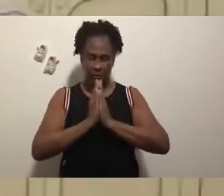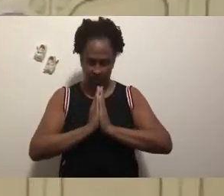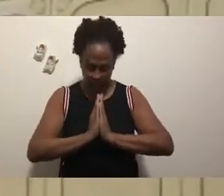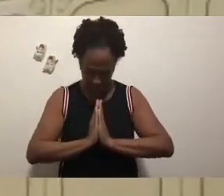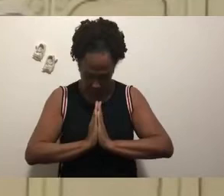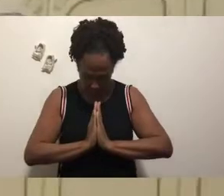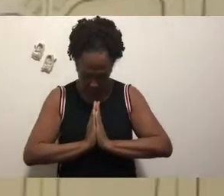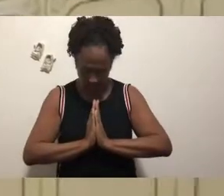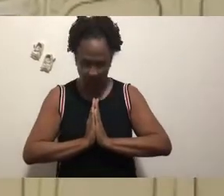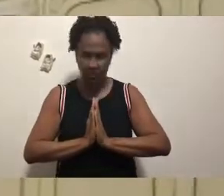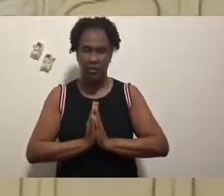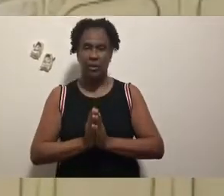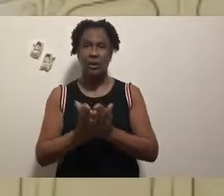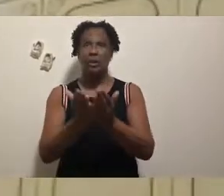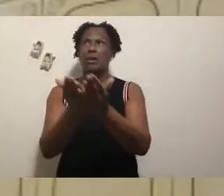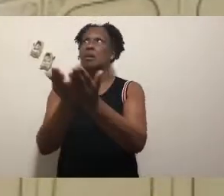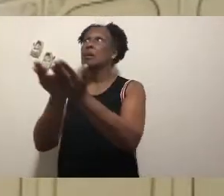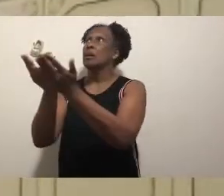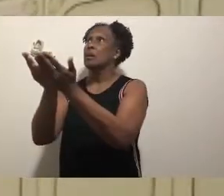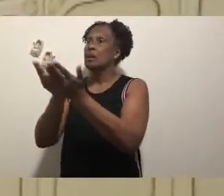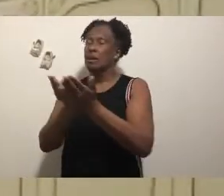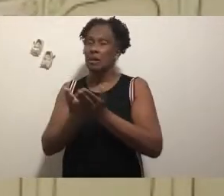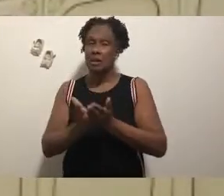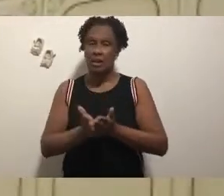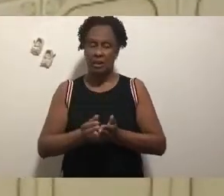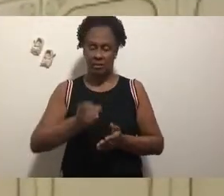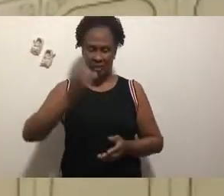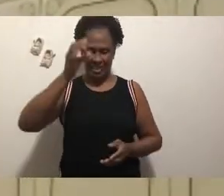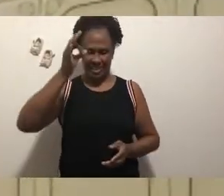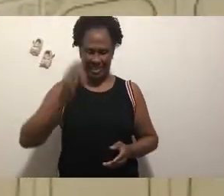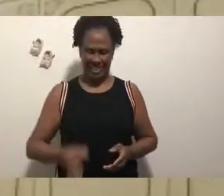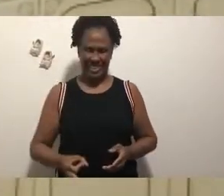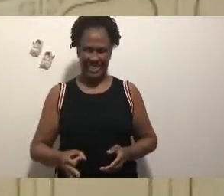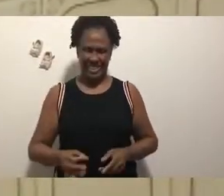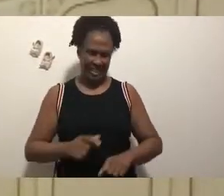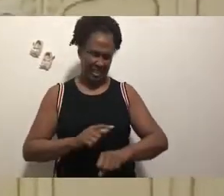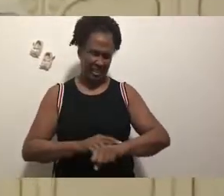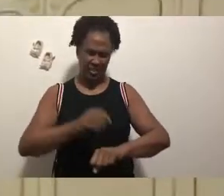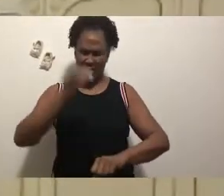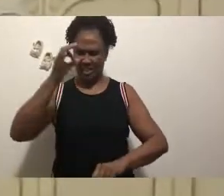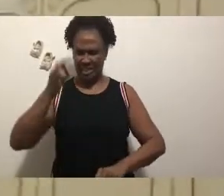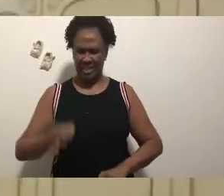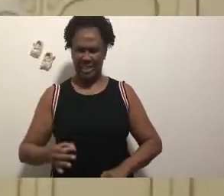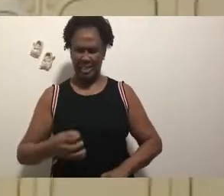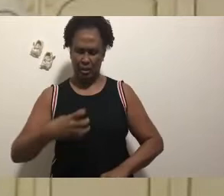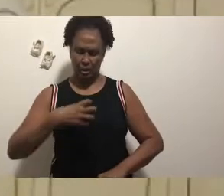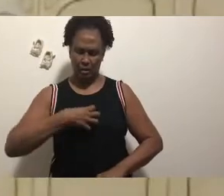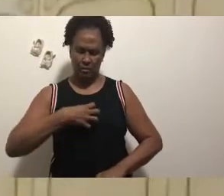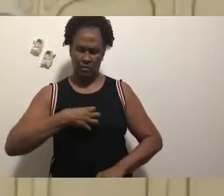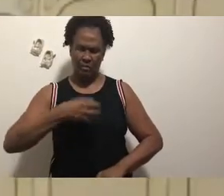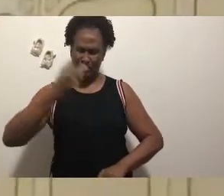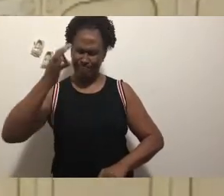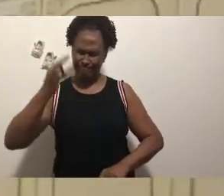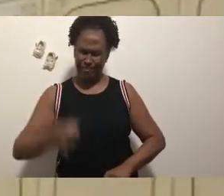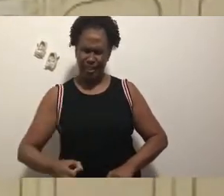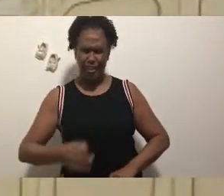a palavra certa, na hora certa, do jeito certo e para a pessoa